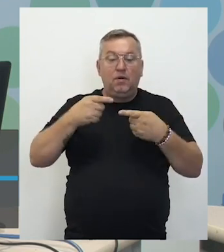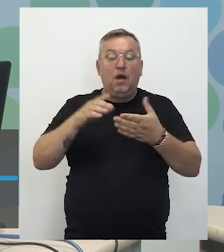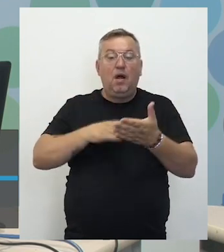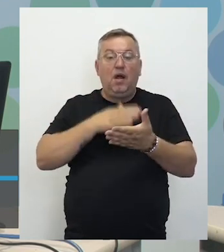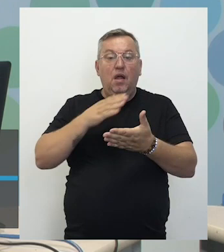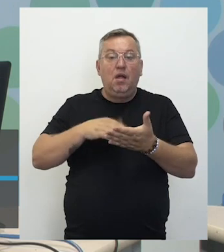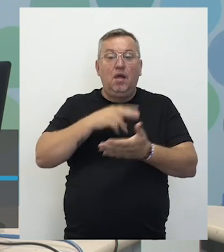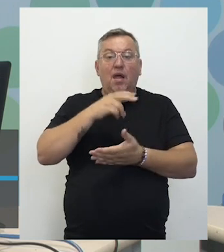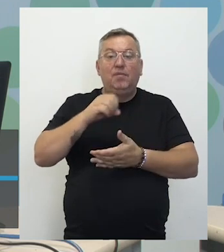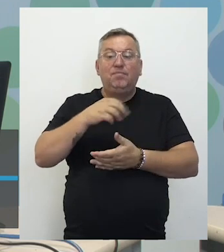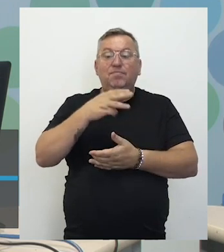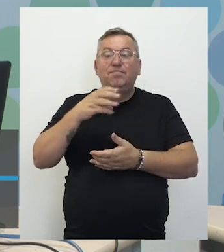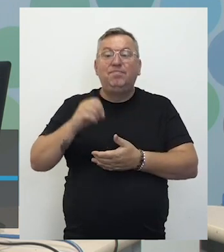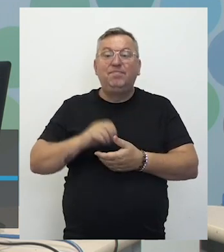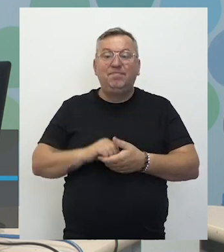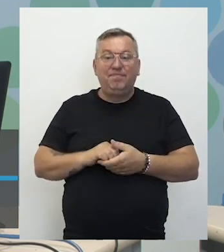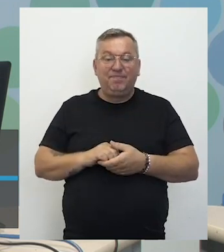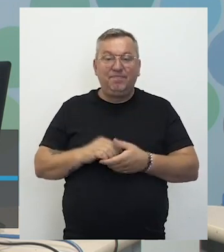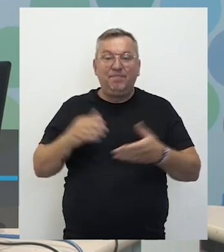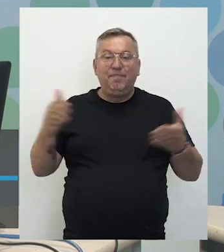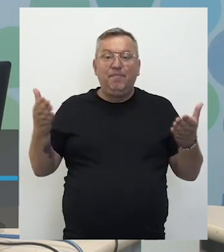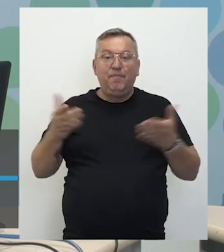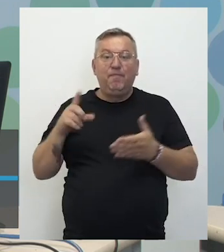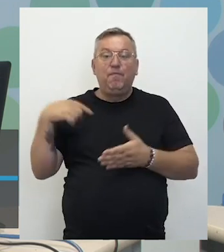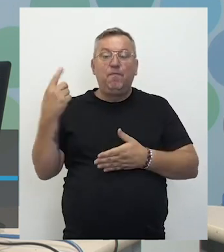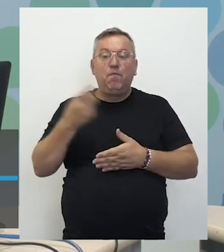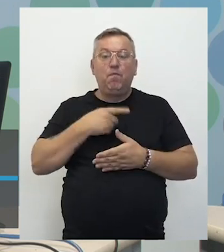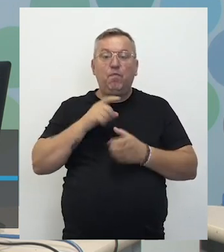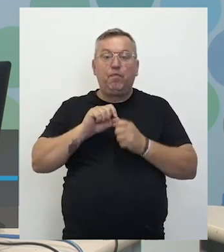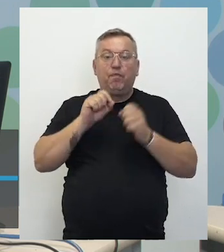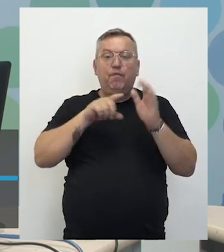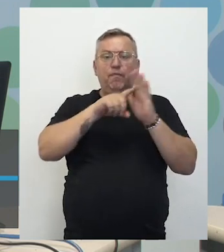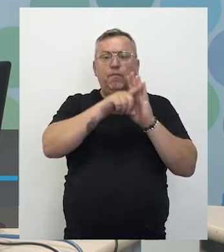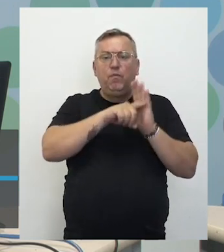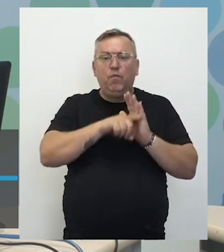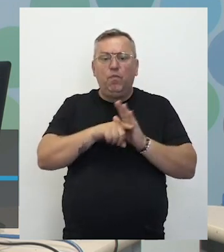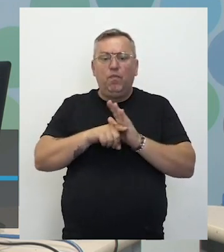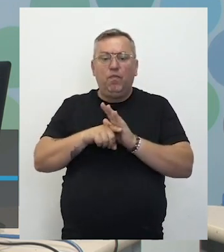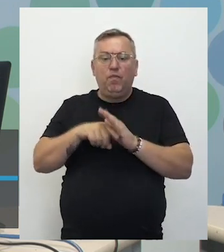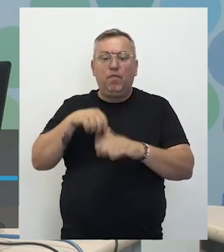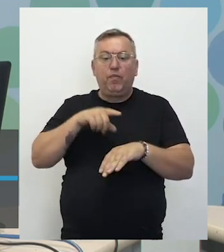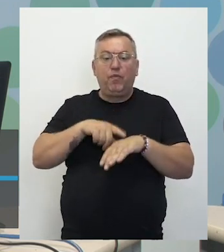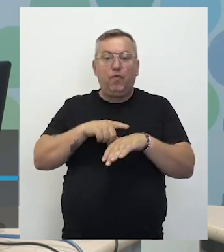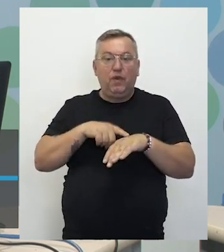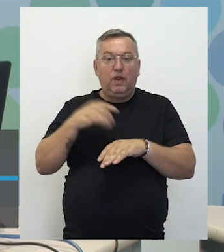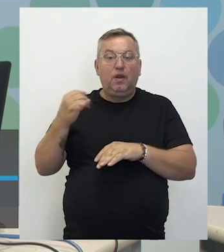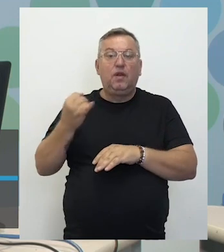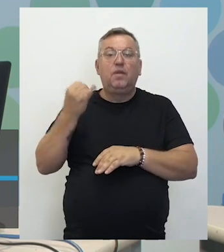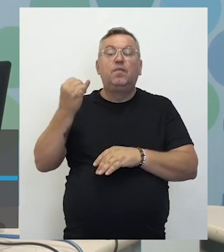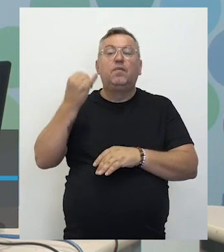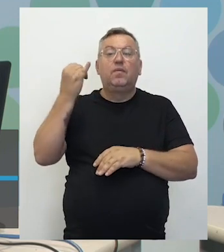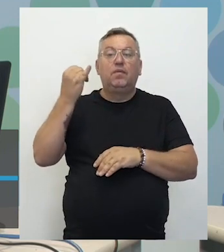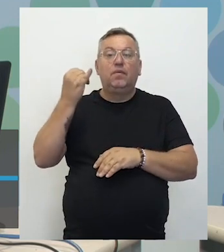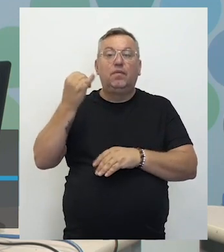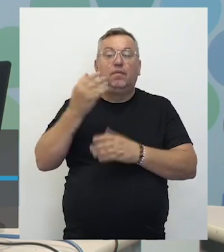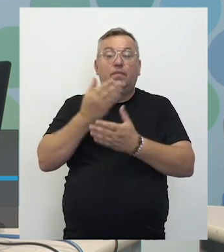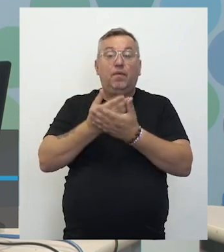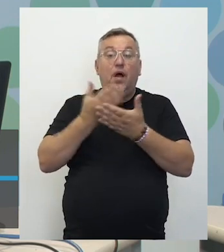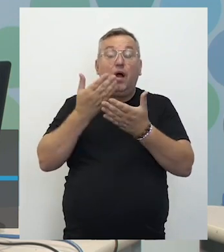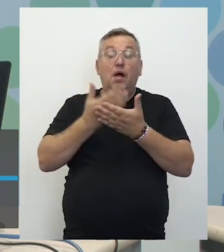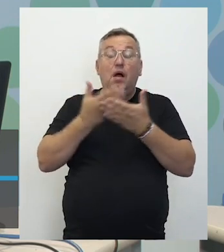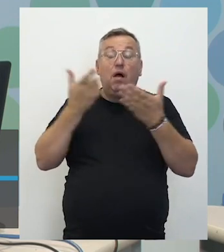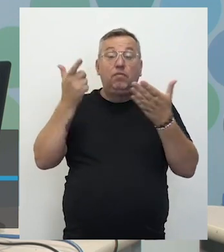Agenda 2030. E nesse momento nós vamos para a sondagem, né? A sondagem ela é um momento muito importante, onde a gente